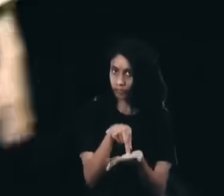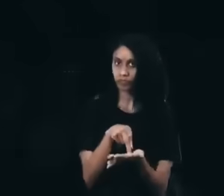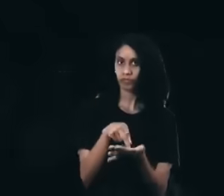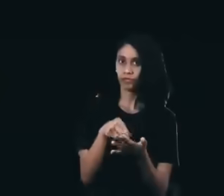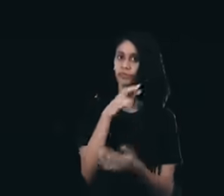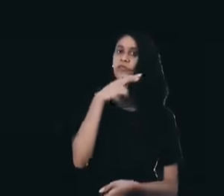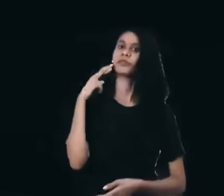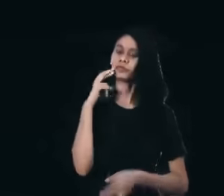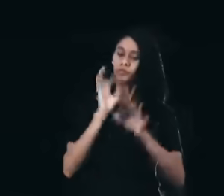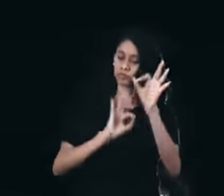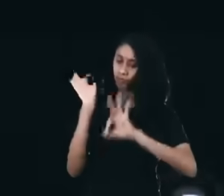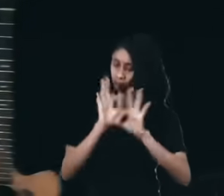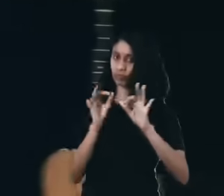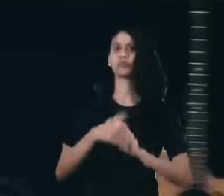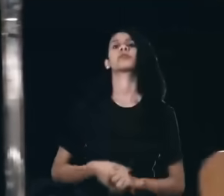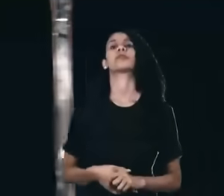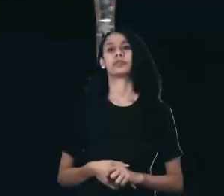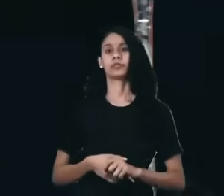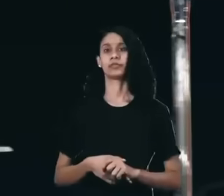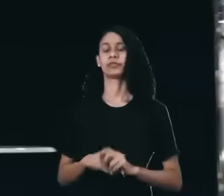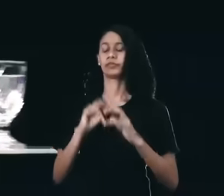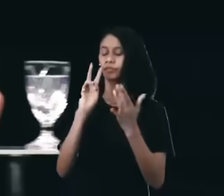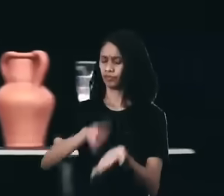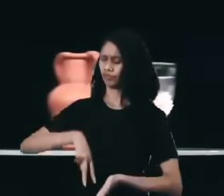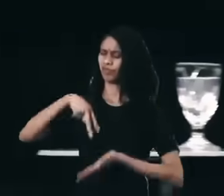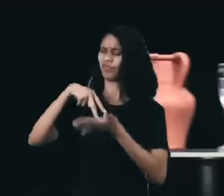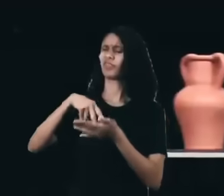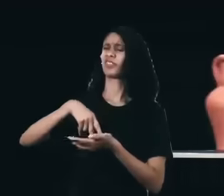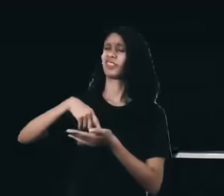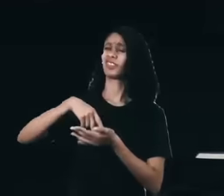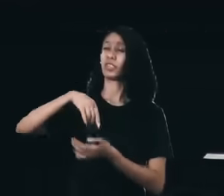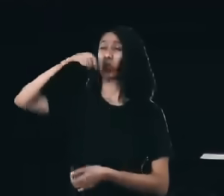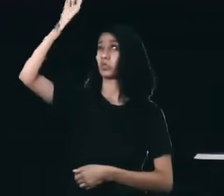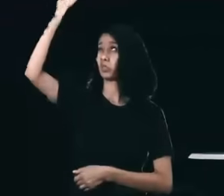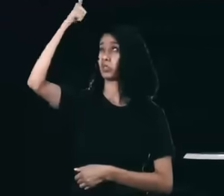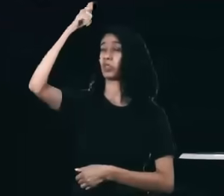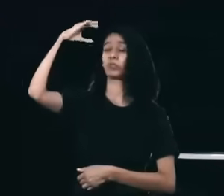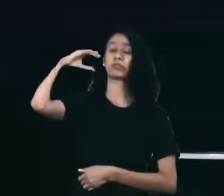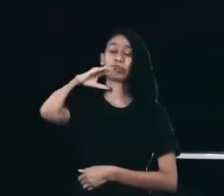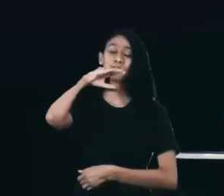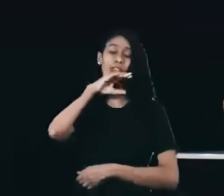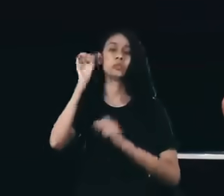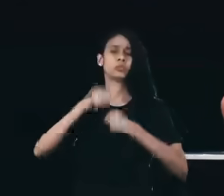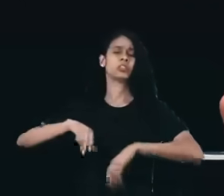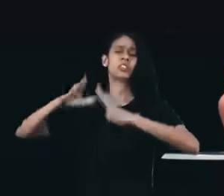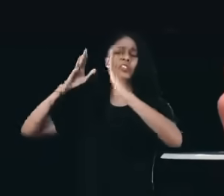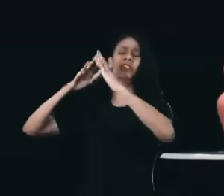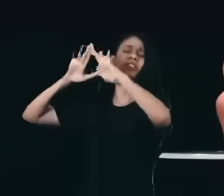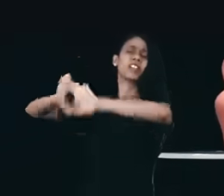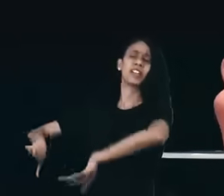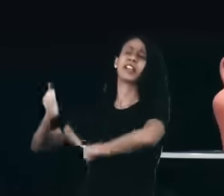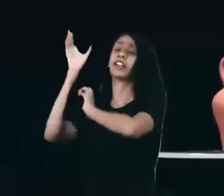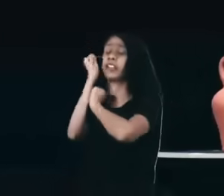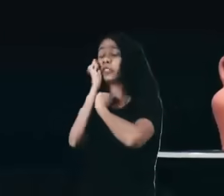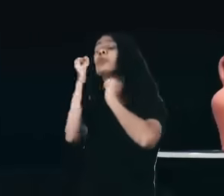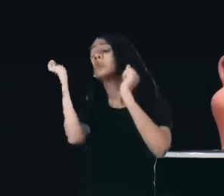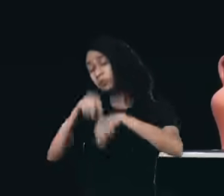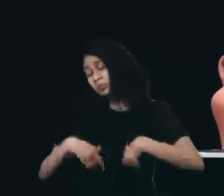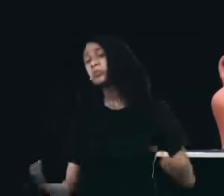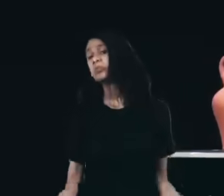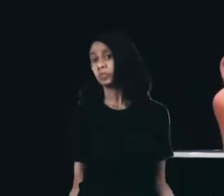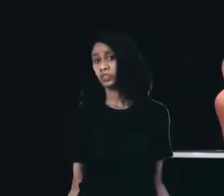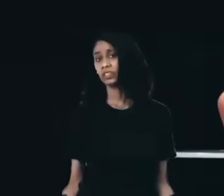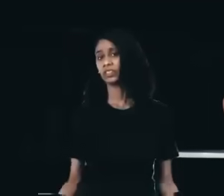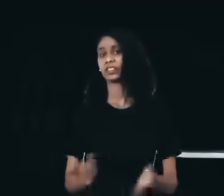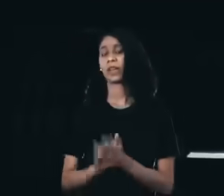se preparou. Rebeca levantou no sol quente e disse, vou pegar água. Ela poderia ficar em casa dormindo. Poderia ou não poderia?